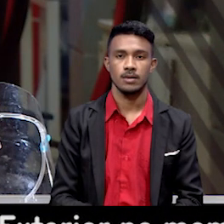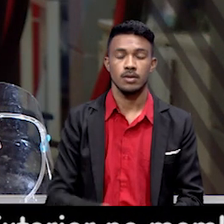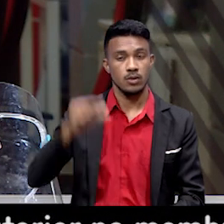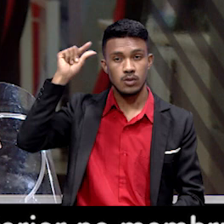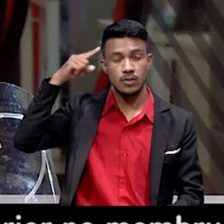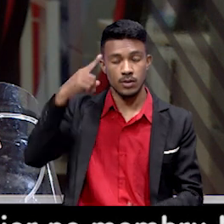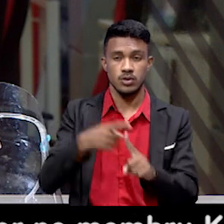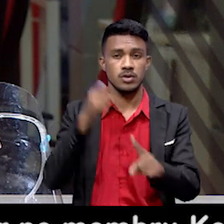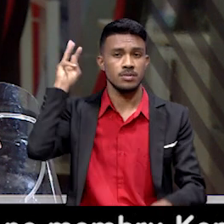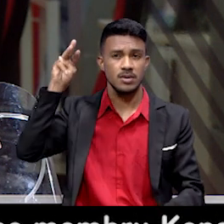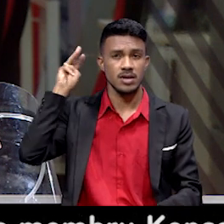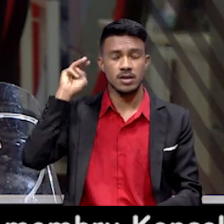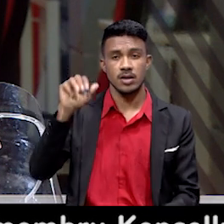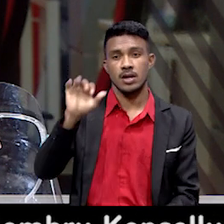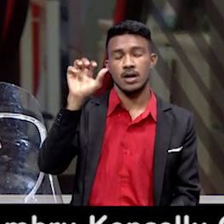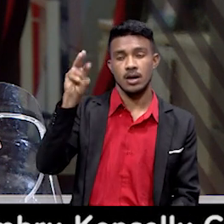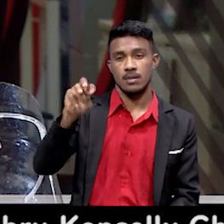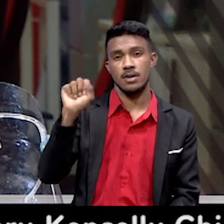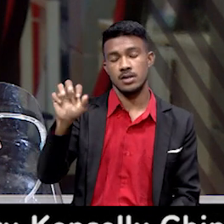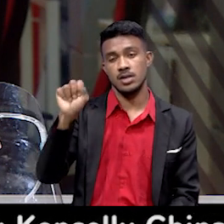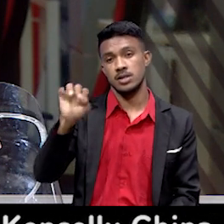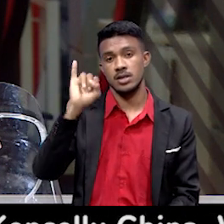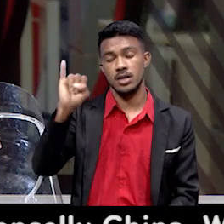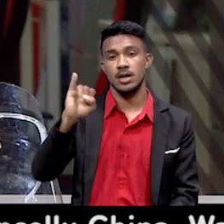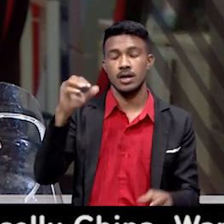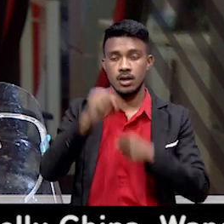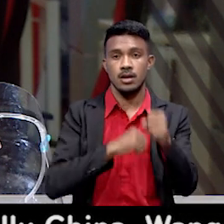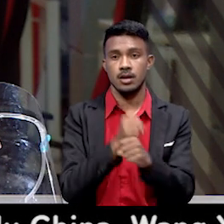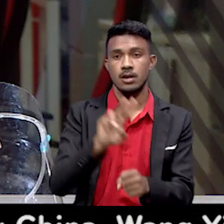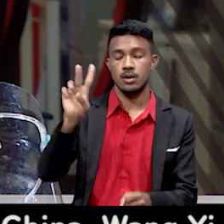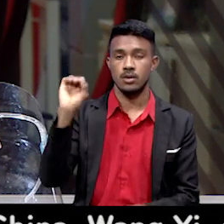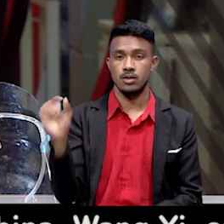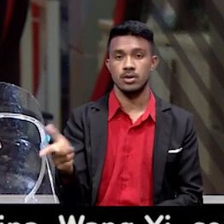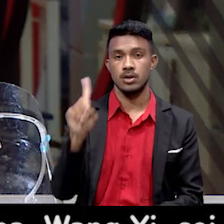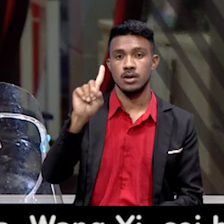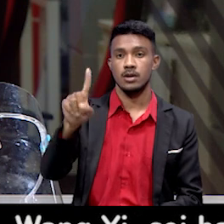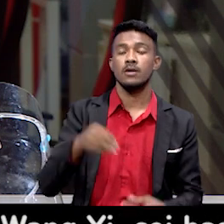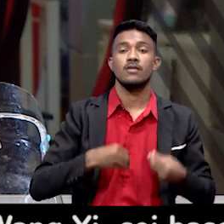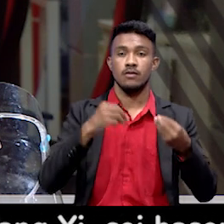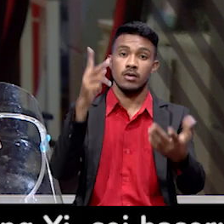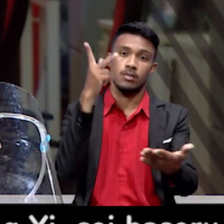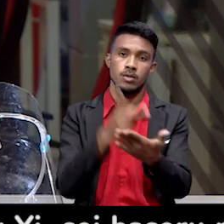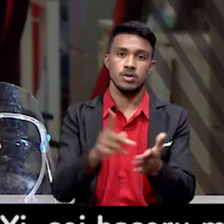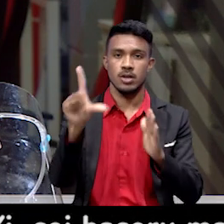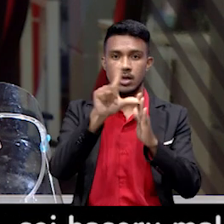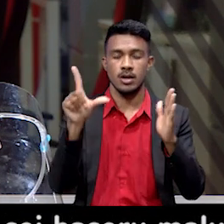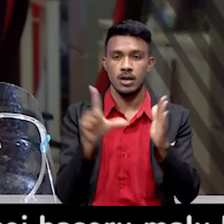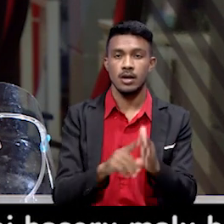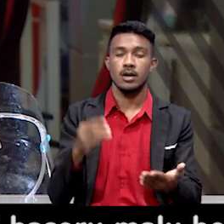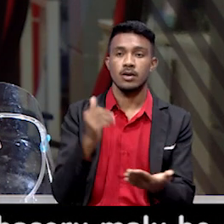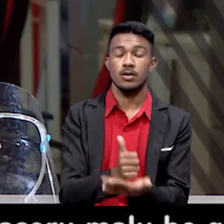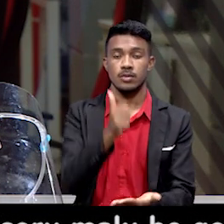Governo lehu si Ministério Solidariedade Social no Inclusão e tina iri hun rua-rua no lore sengida ne, haru kona proposta lei alteração